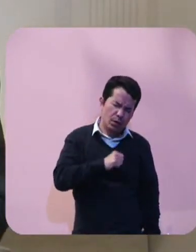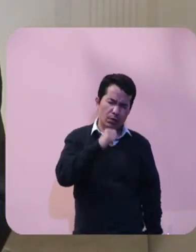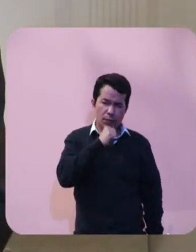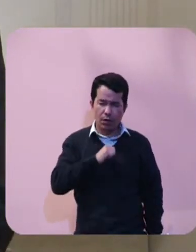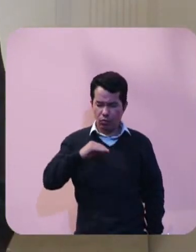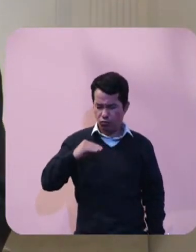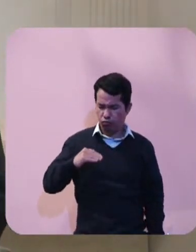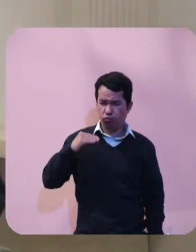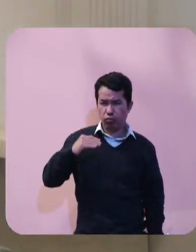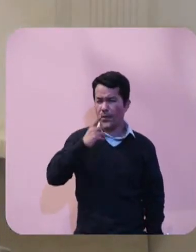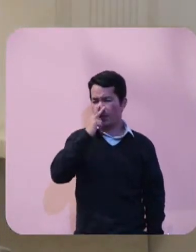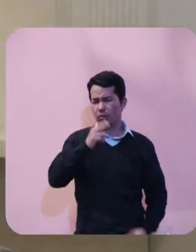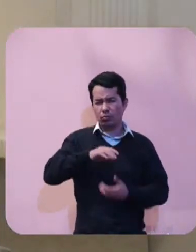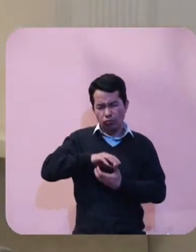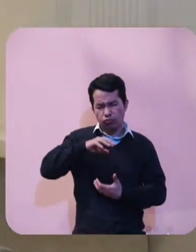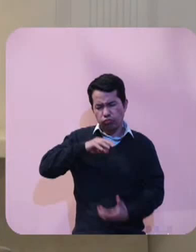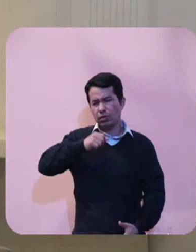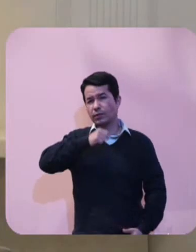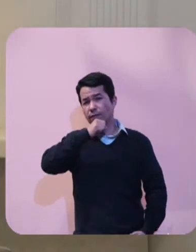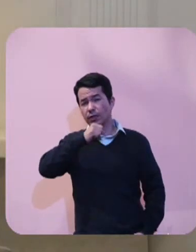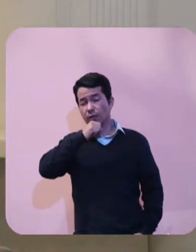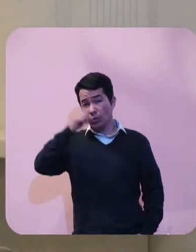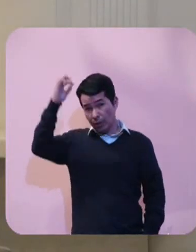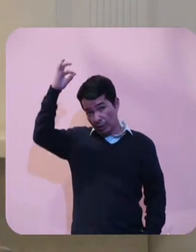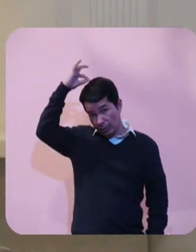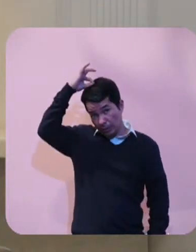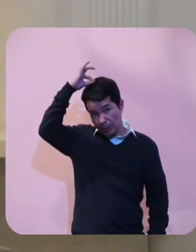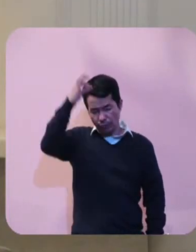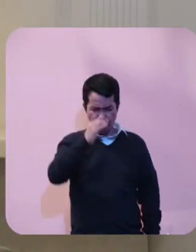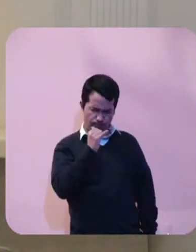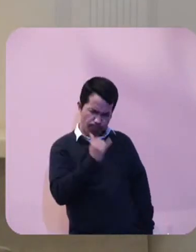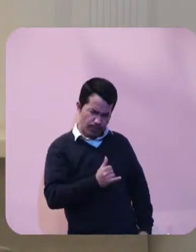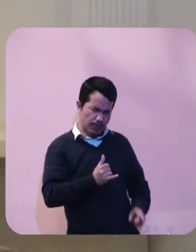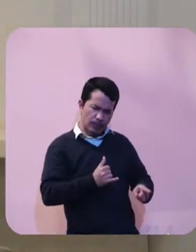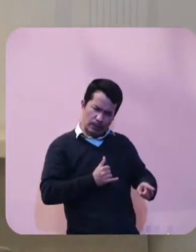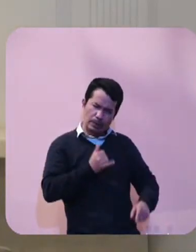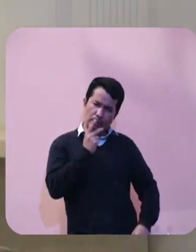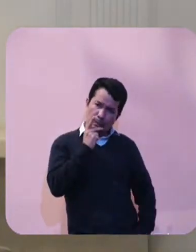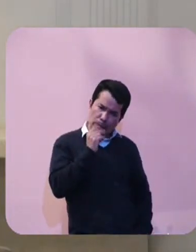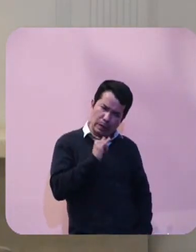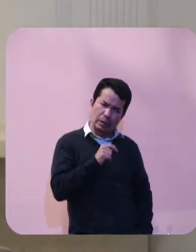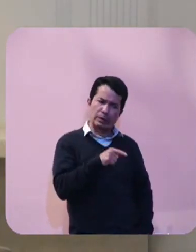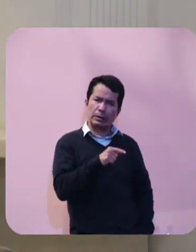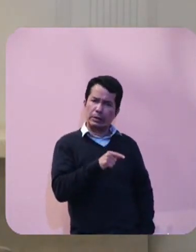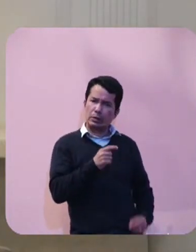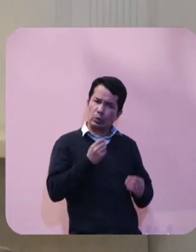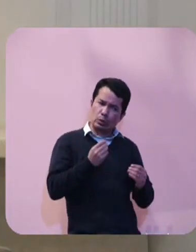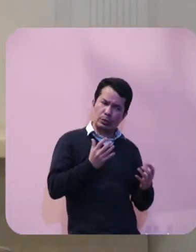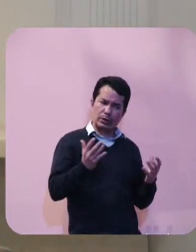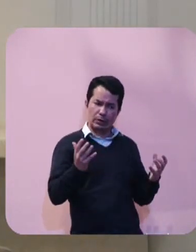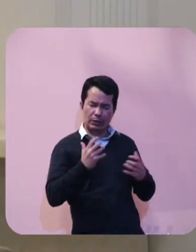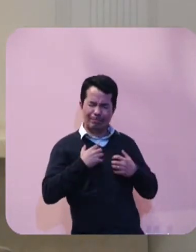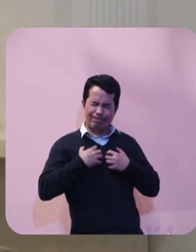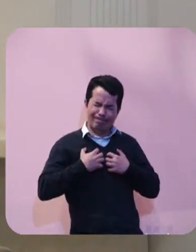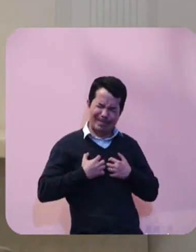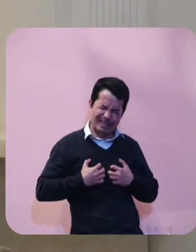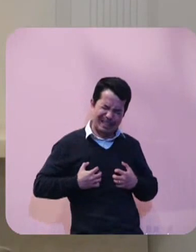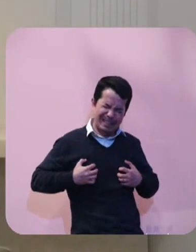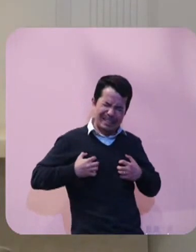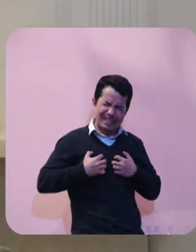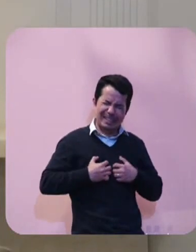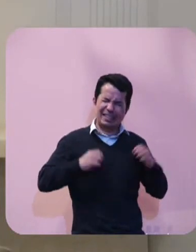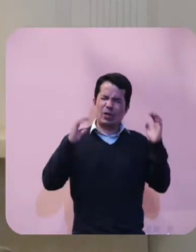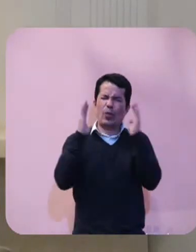foi incomodando o coração do velho pai. Até que esse, depois